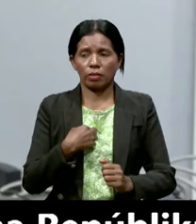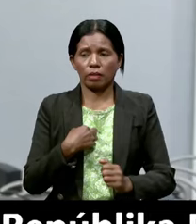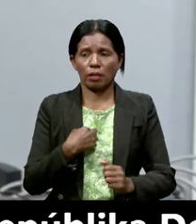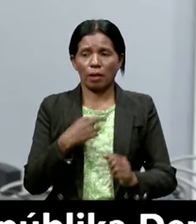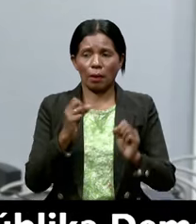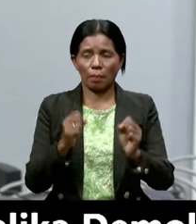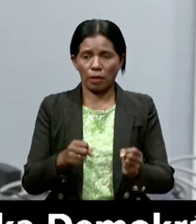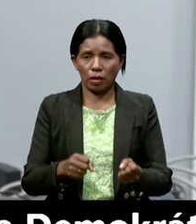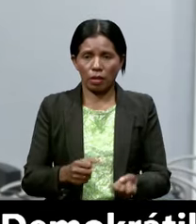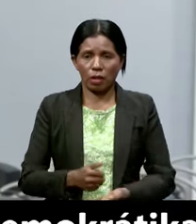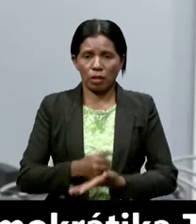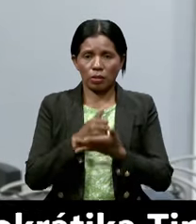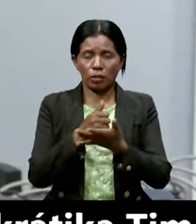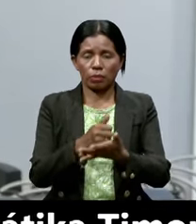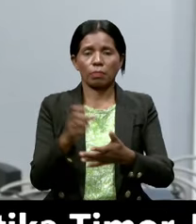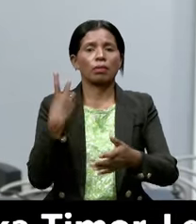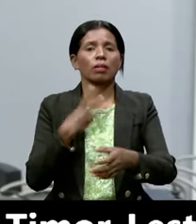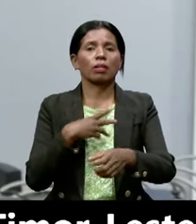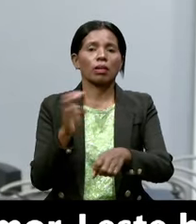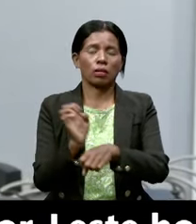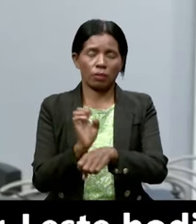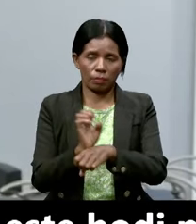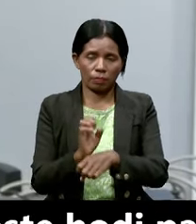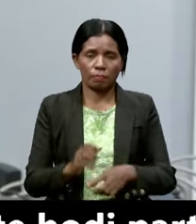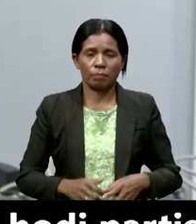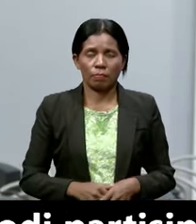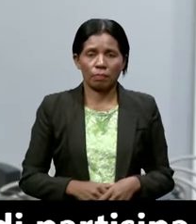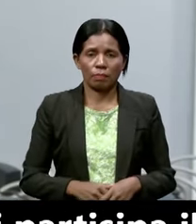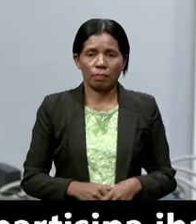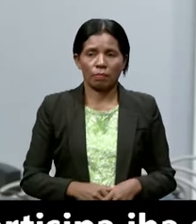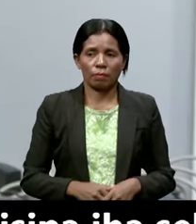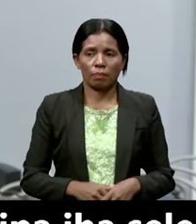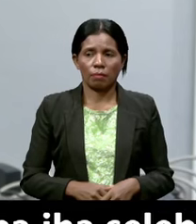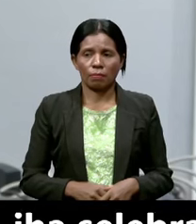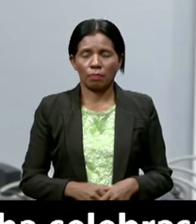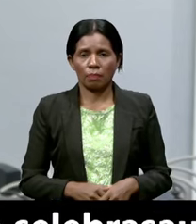va y tiene economía ahora que está en maca